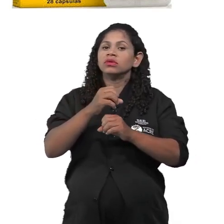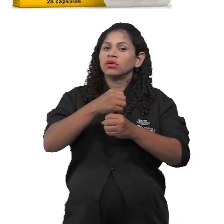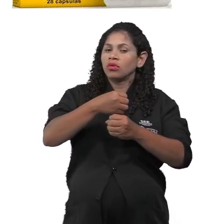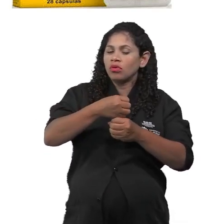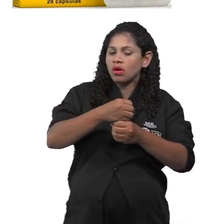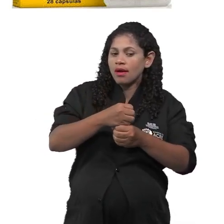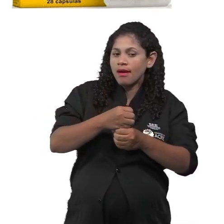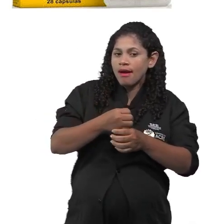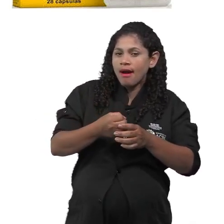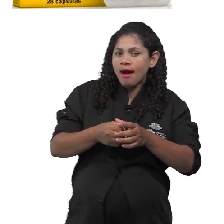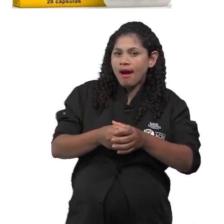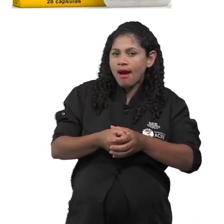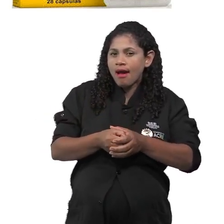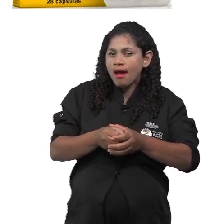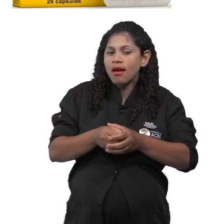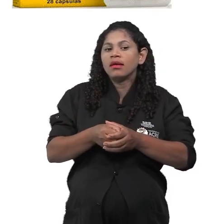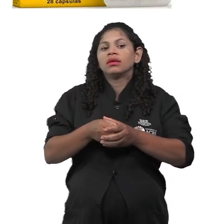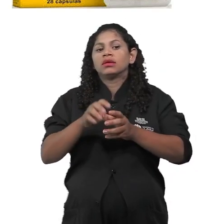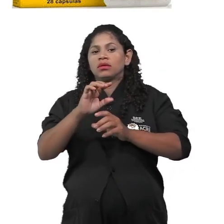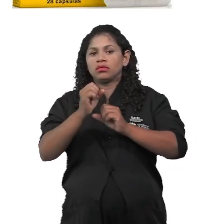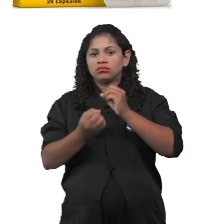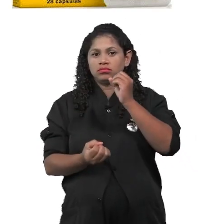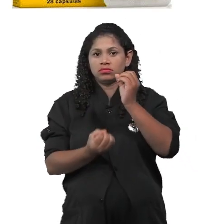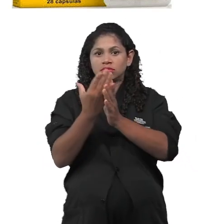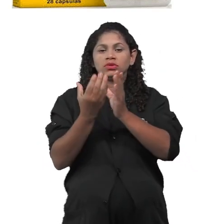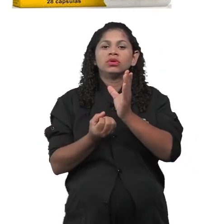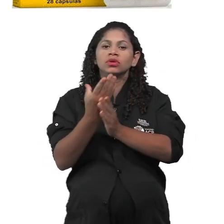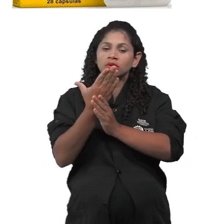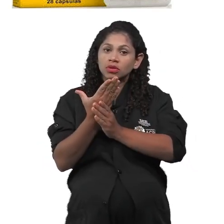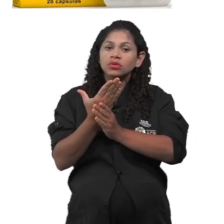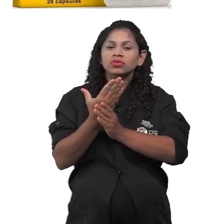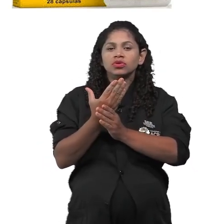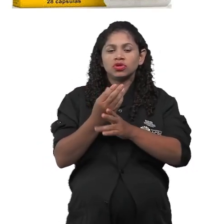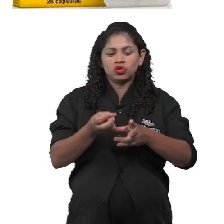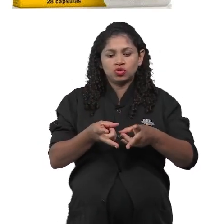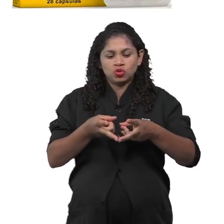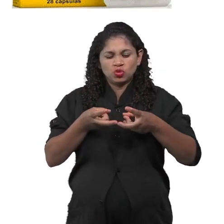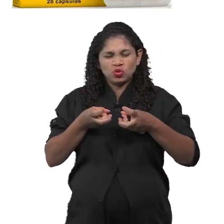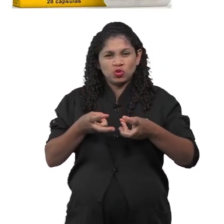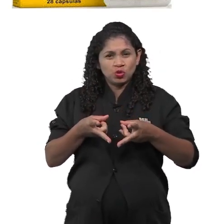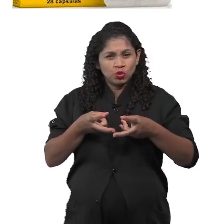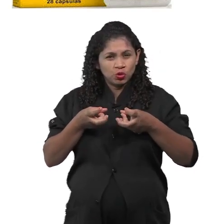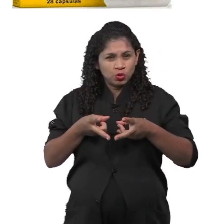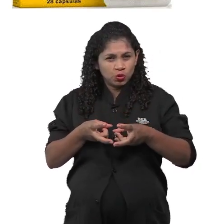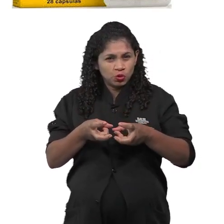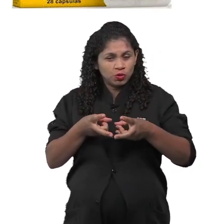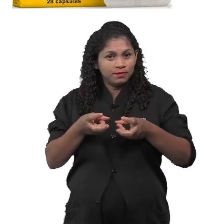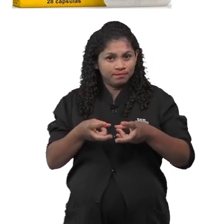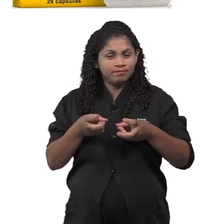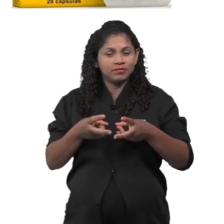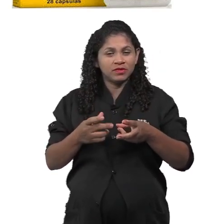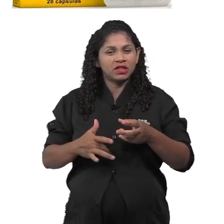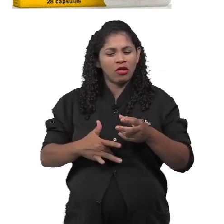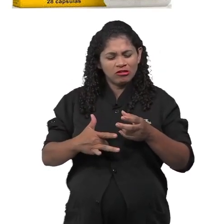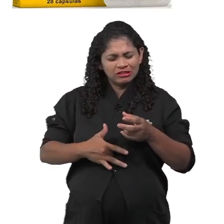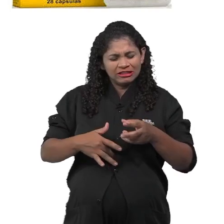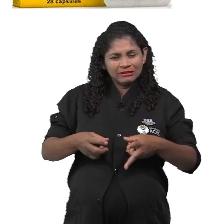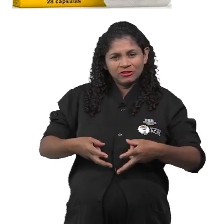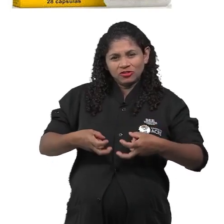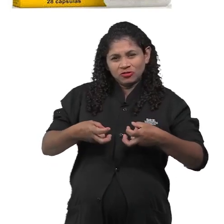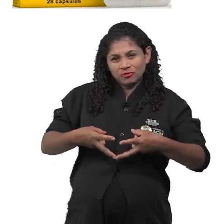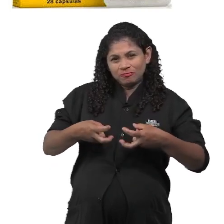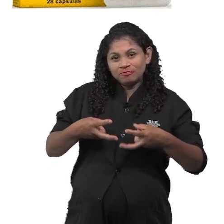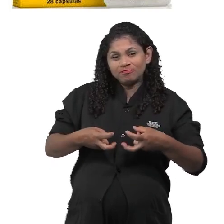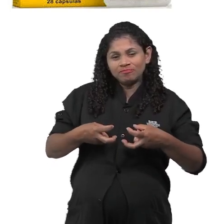parietal, ela vai o quê? Ela vai produzir o ácido, aumentando ali o pH, deixando ali o estômago bem ácido, causando